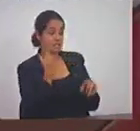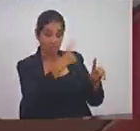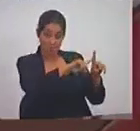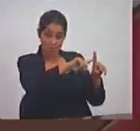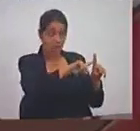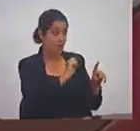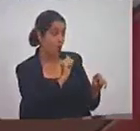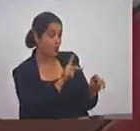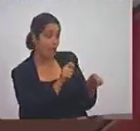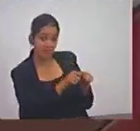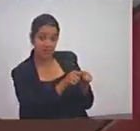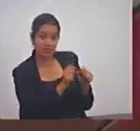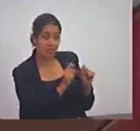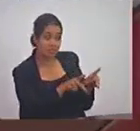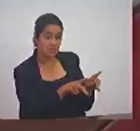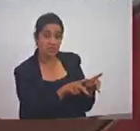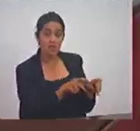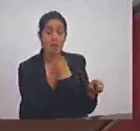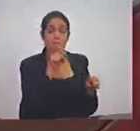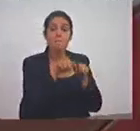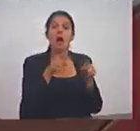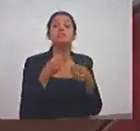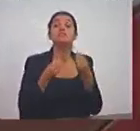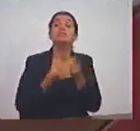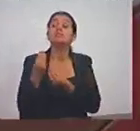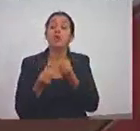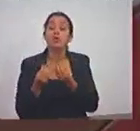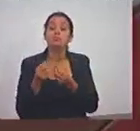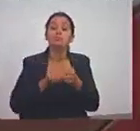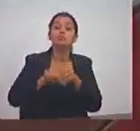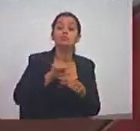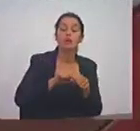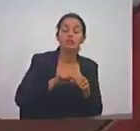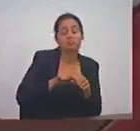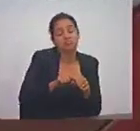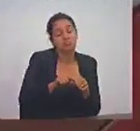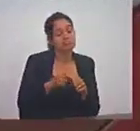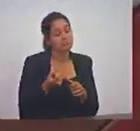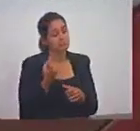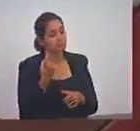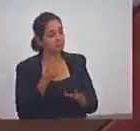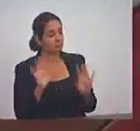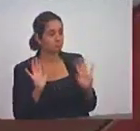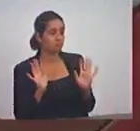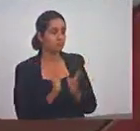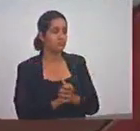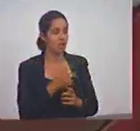possa fazer, sim, uma cesta digna, de respeito, e também solicitar do seu